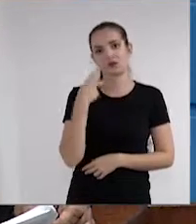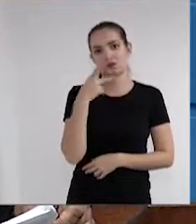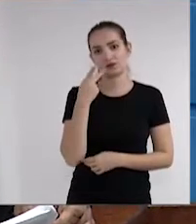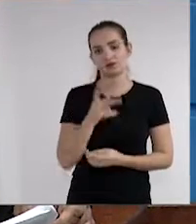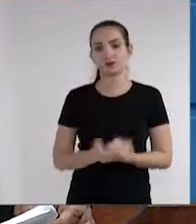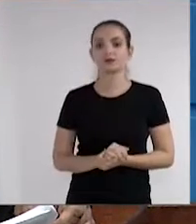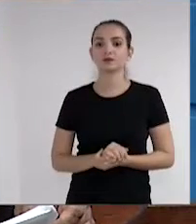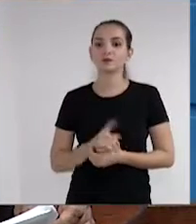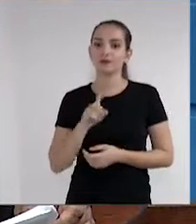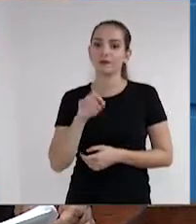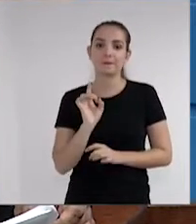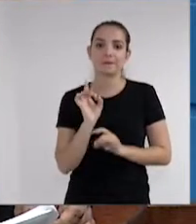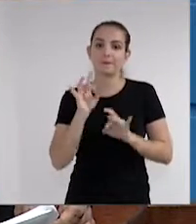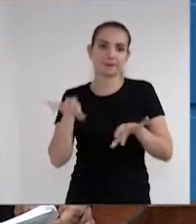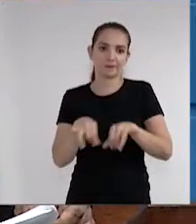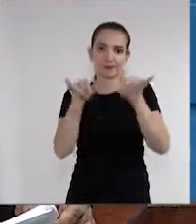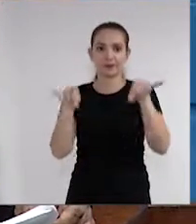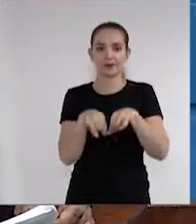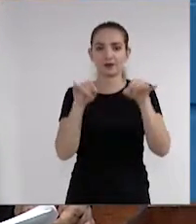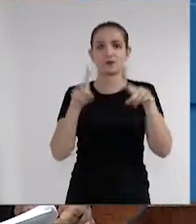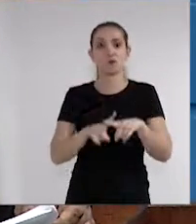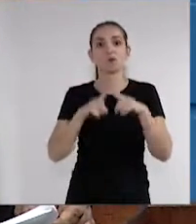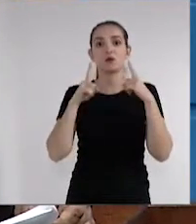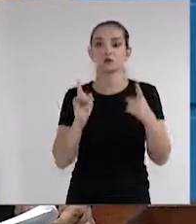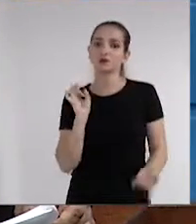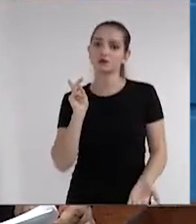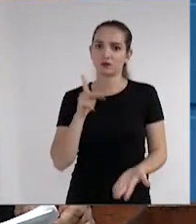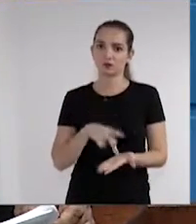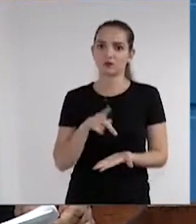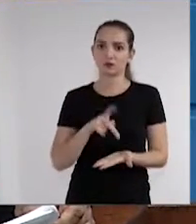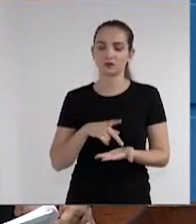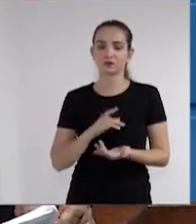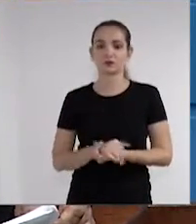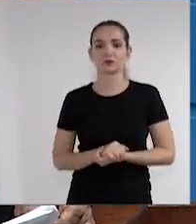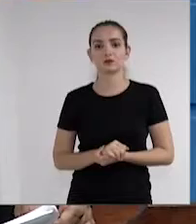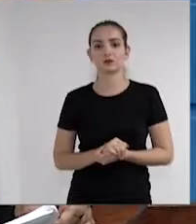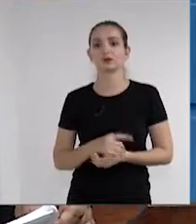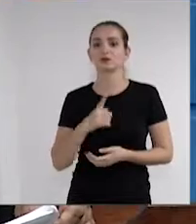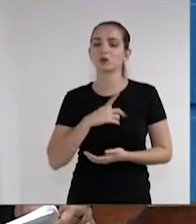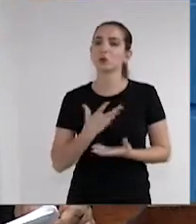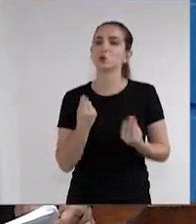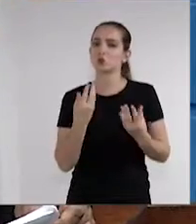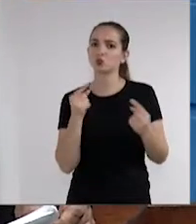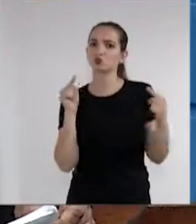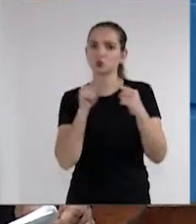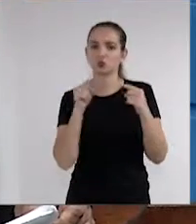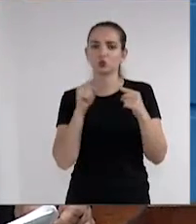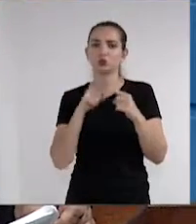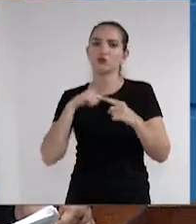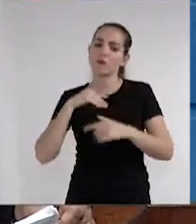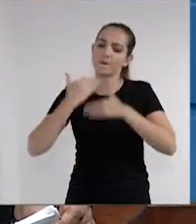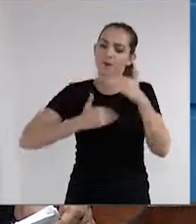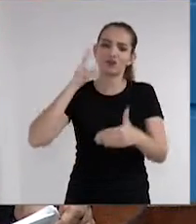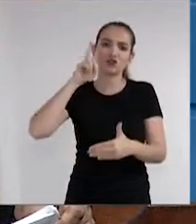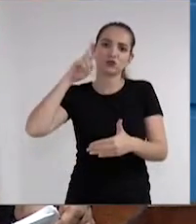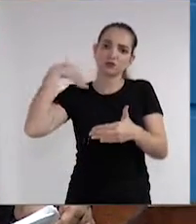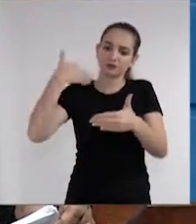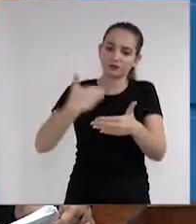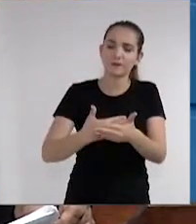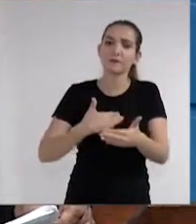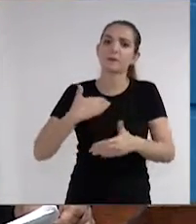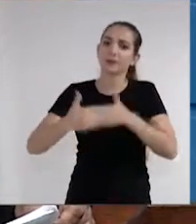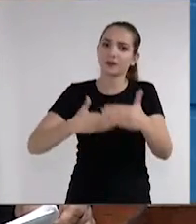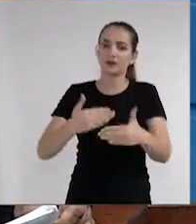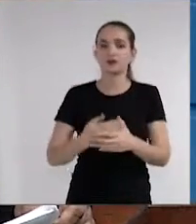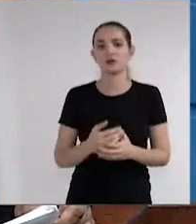foi uma coincidência, mas que, na verdade, tem muito a ver com o processo histórico,